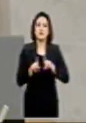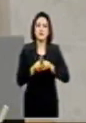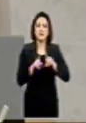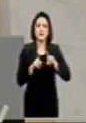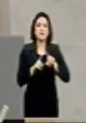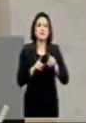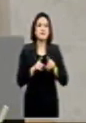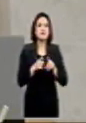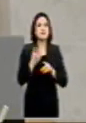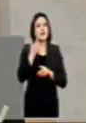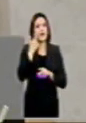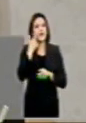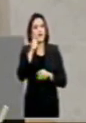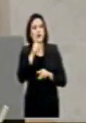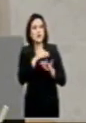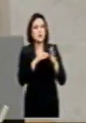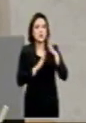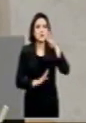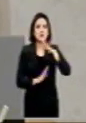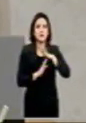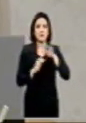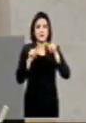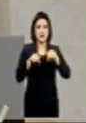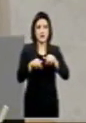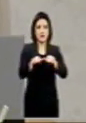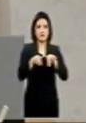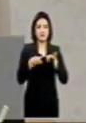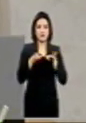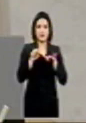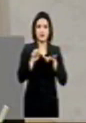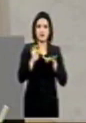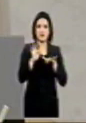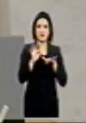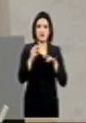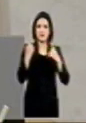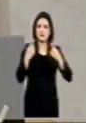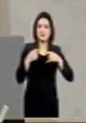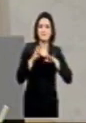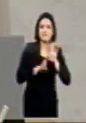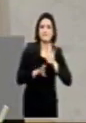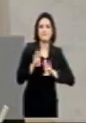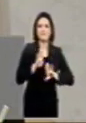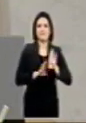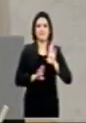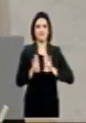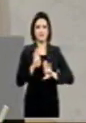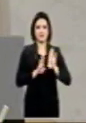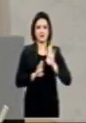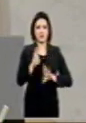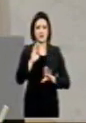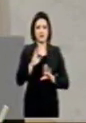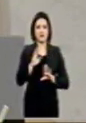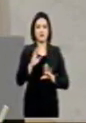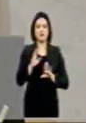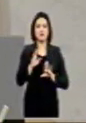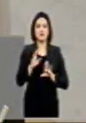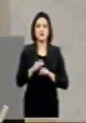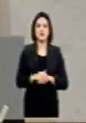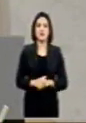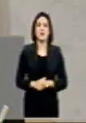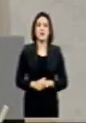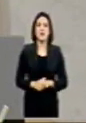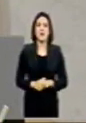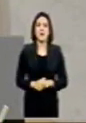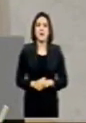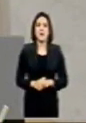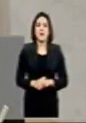manifestamos nesta Corte, diante dos indícios superficiais, iniciais que havia, o juízo